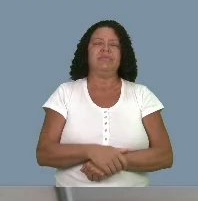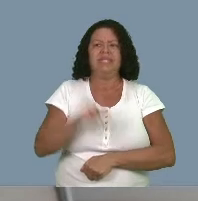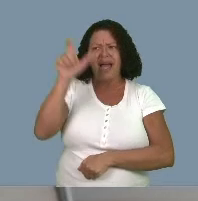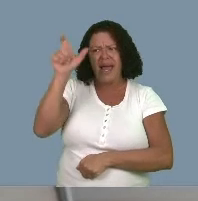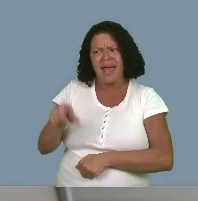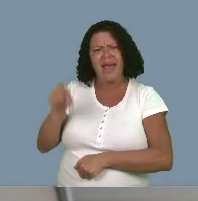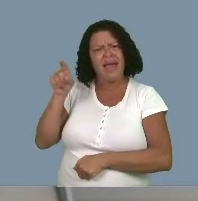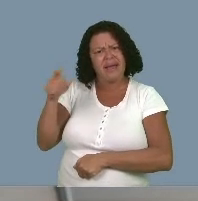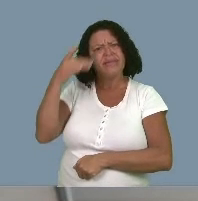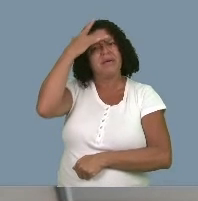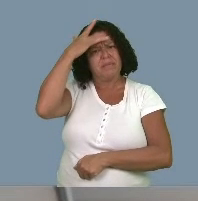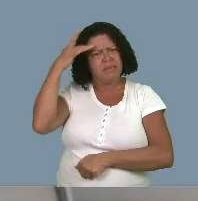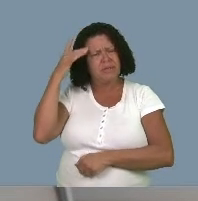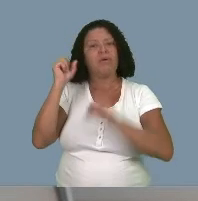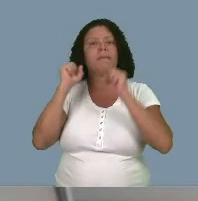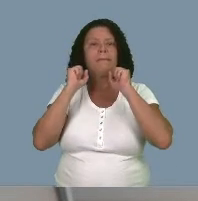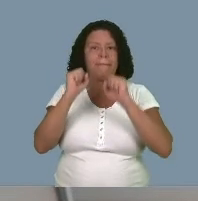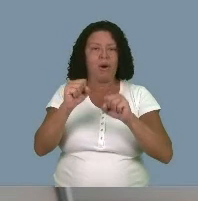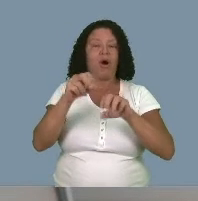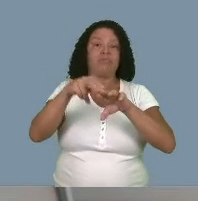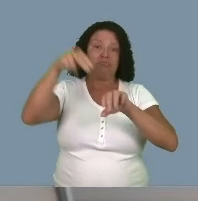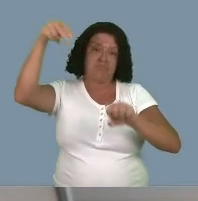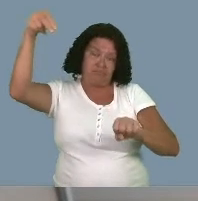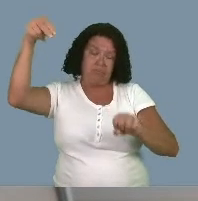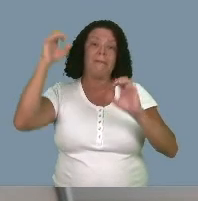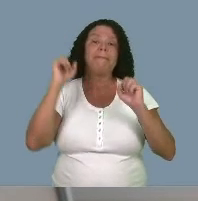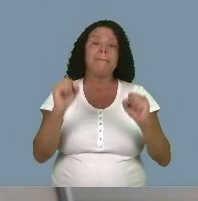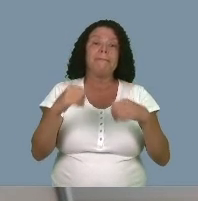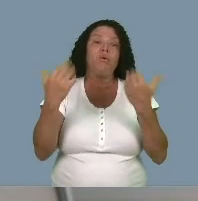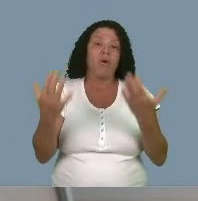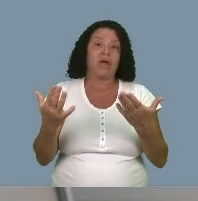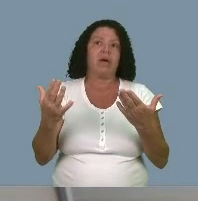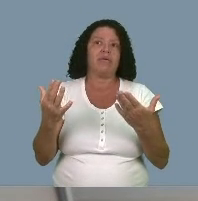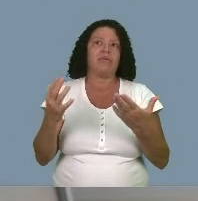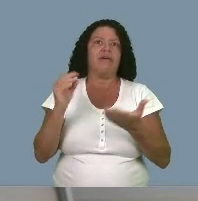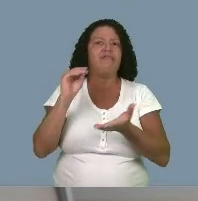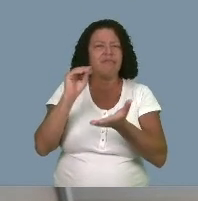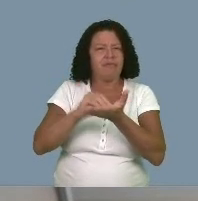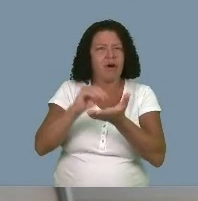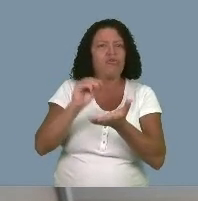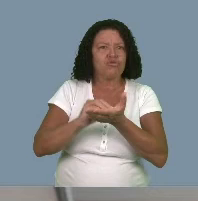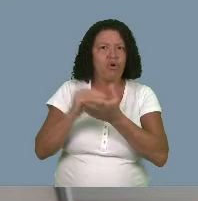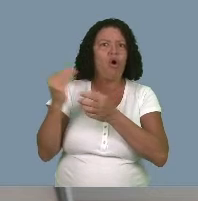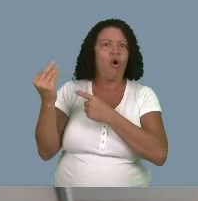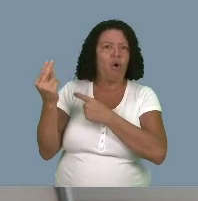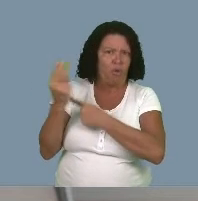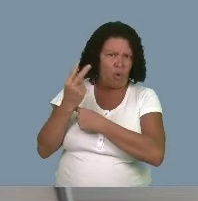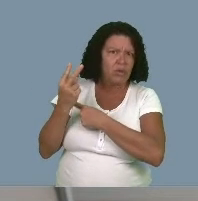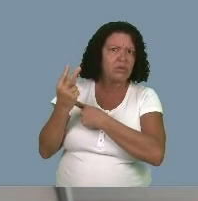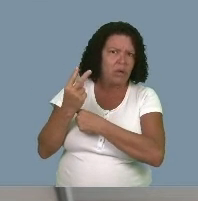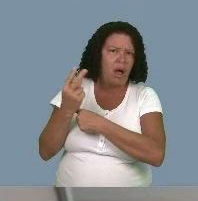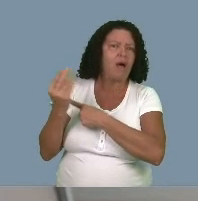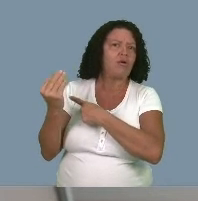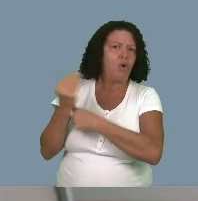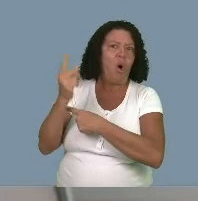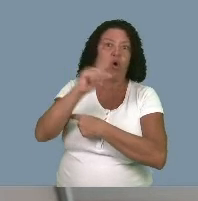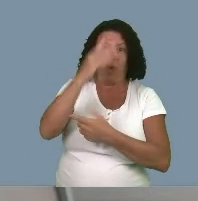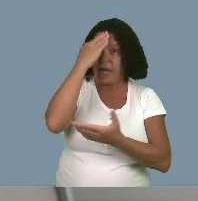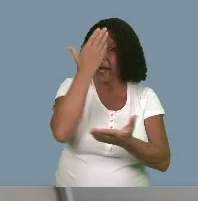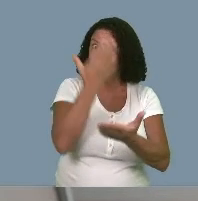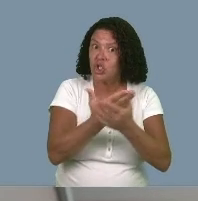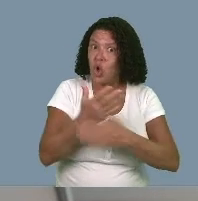pessoas, elas também podem ter desencarnado porque se descuidaram, porque elas não acreditaram nessa doença, ou